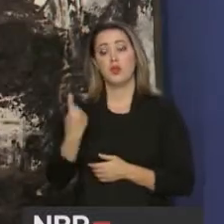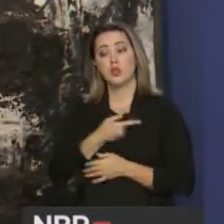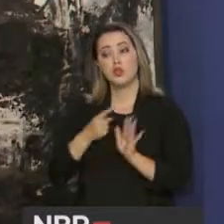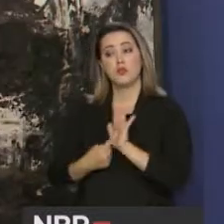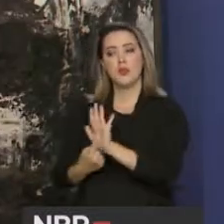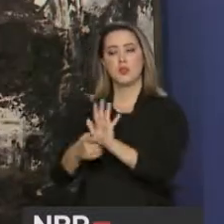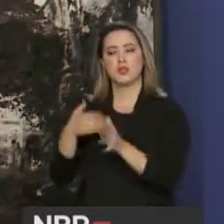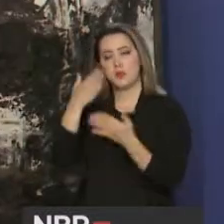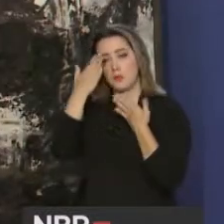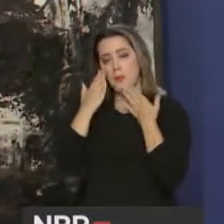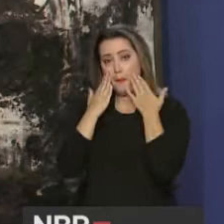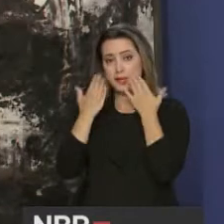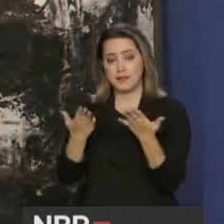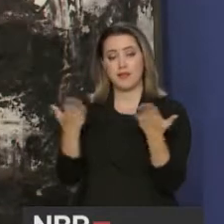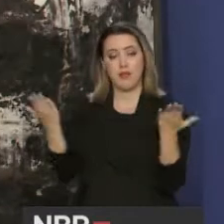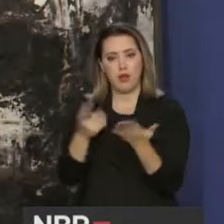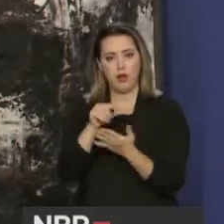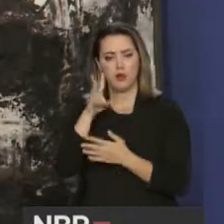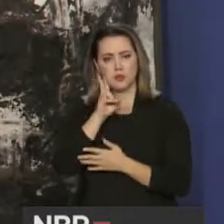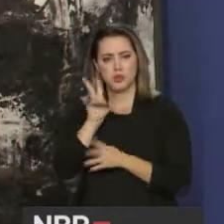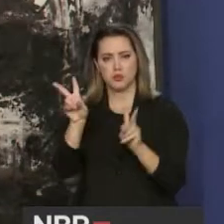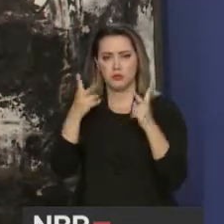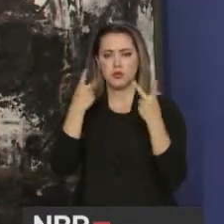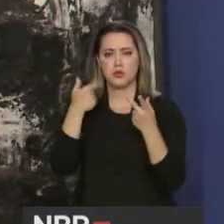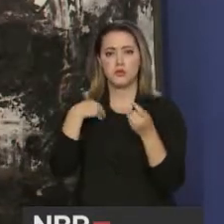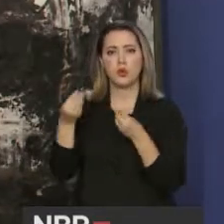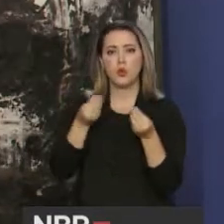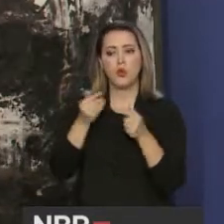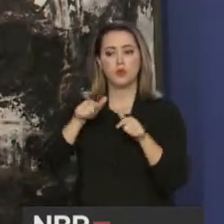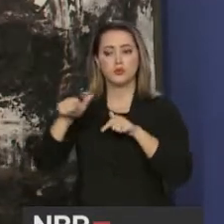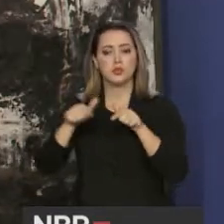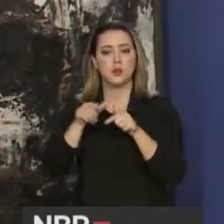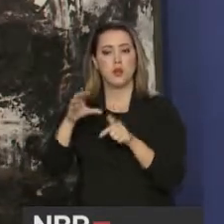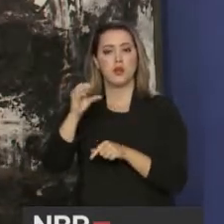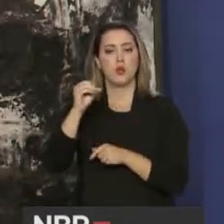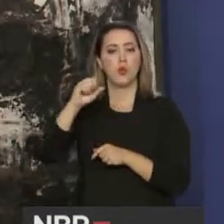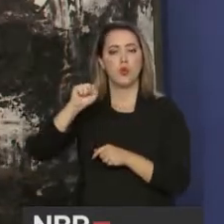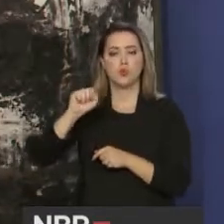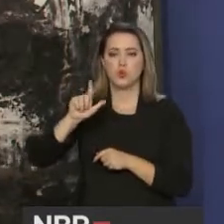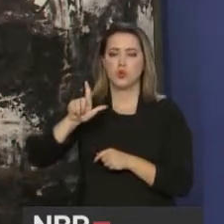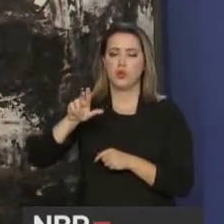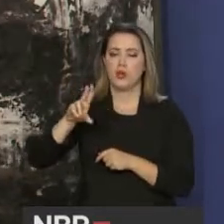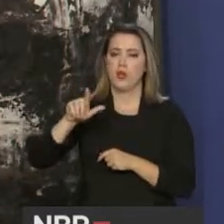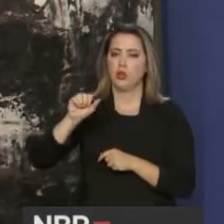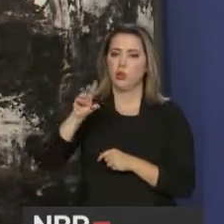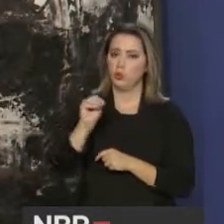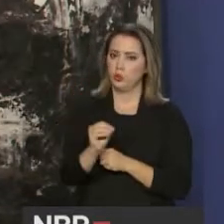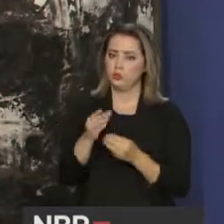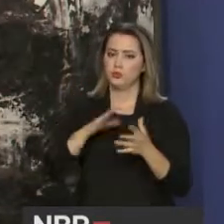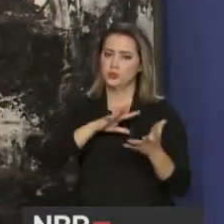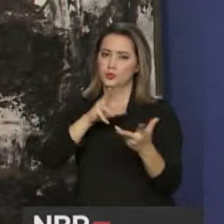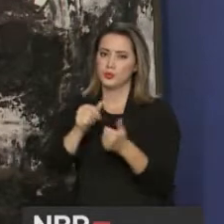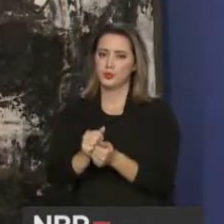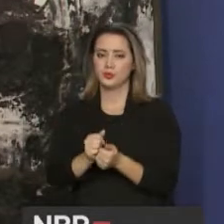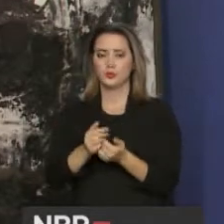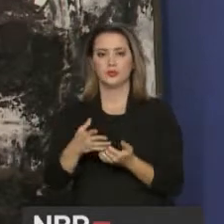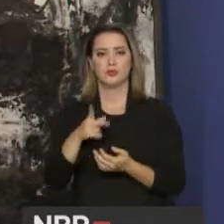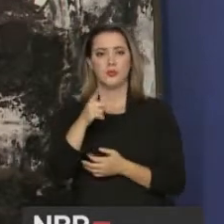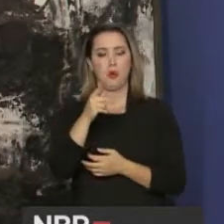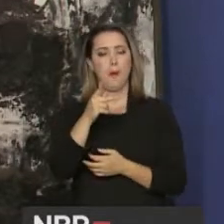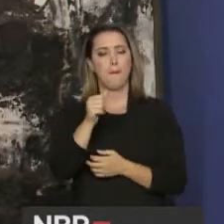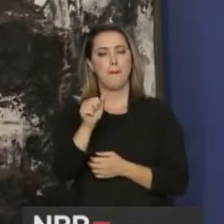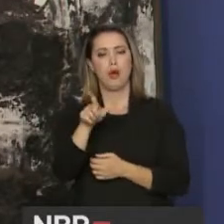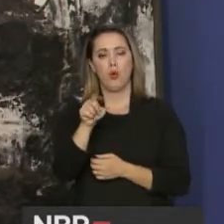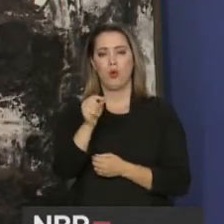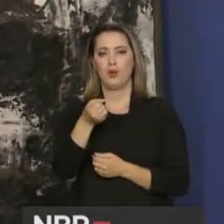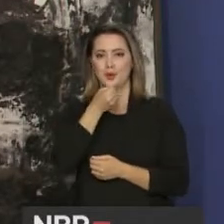mostrar agora para quem está nos assistindo exatamente as atribuições dos consulados espalhados aí mundo afora na reportagem da correspondente